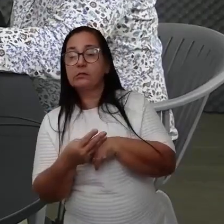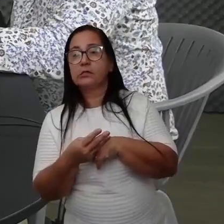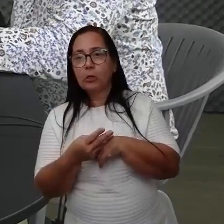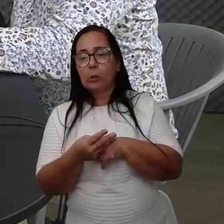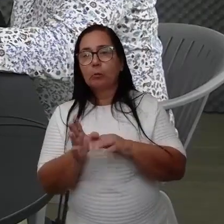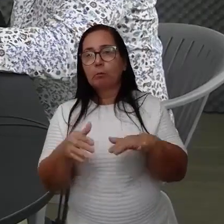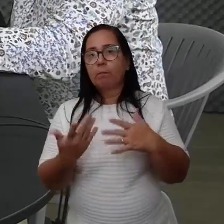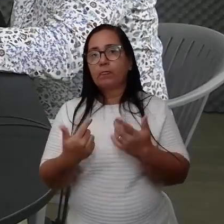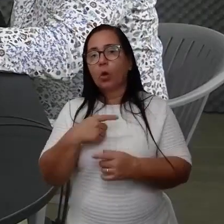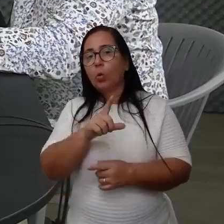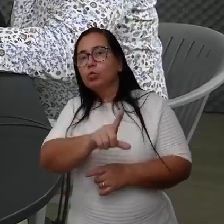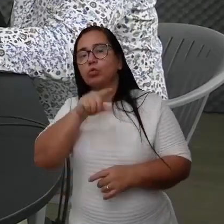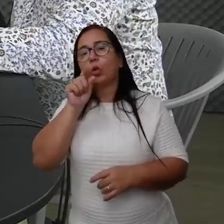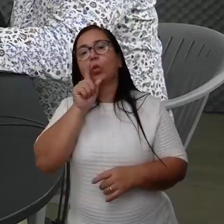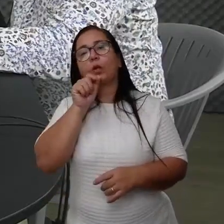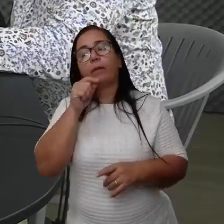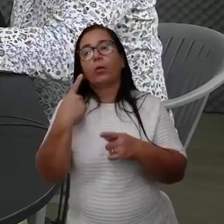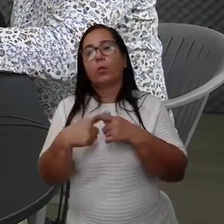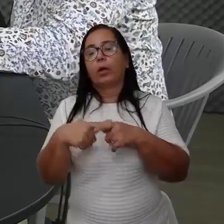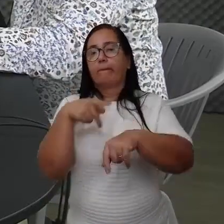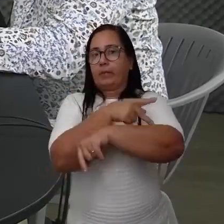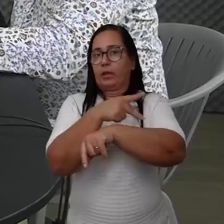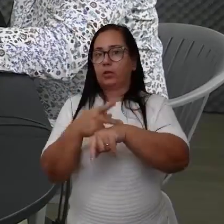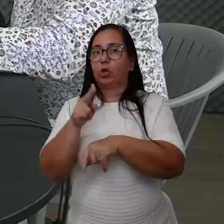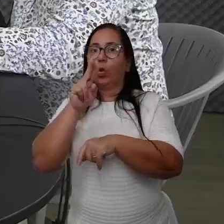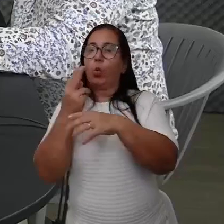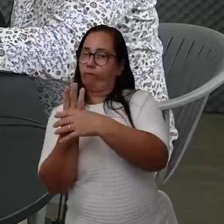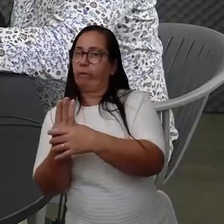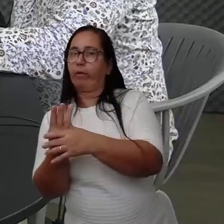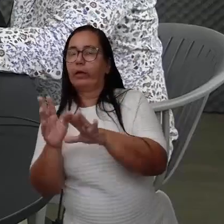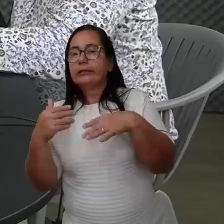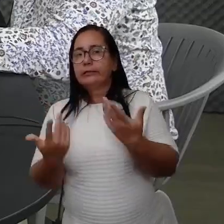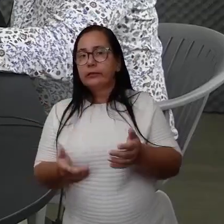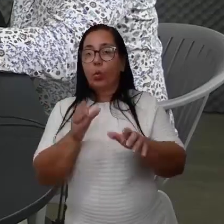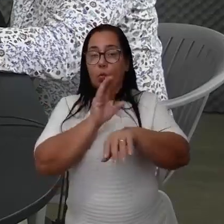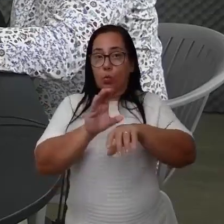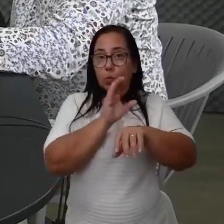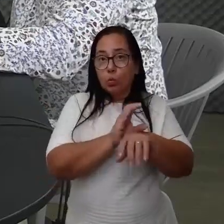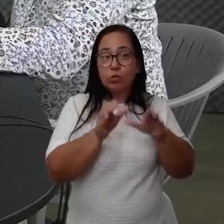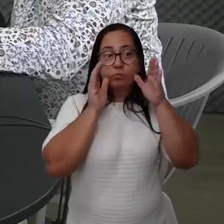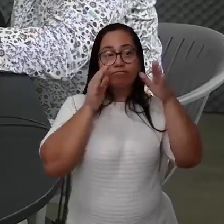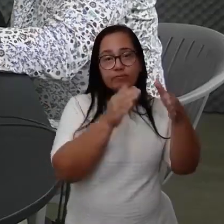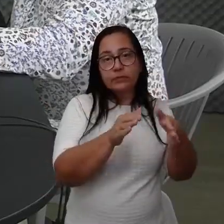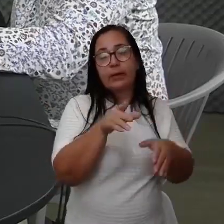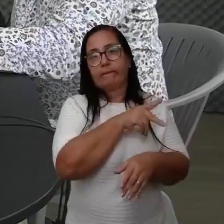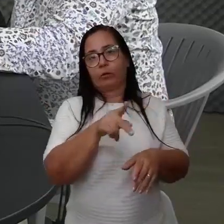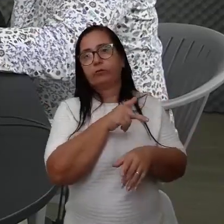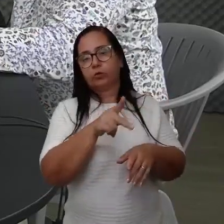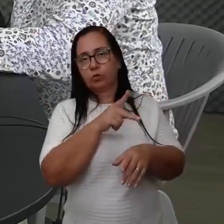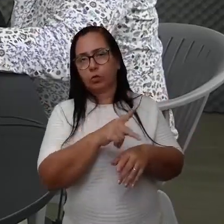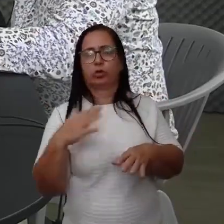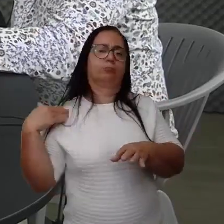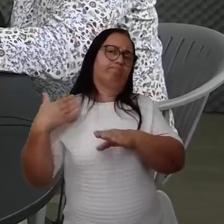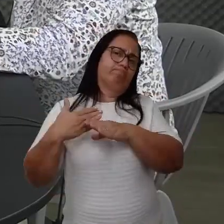eu escolhi a Unicap porque eu escolhi pedagogia na UFPE, mas era assim, o curso de jornalismo da Unicap é o que tem professores do batente.